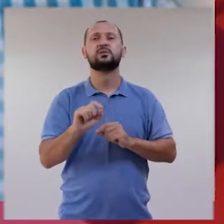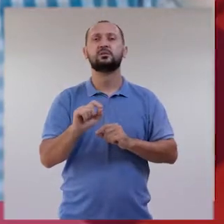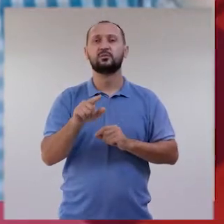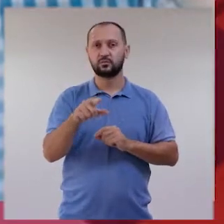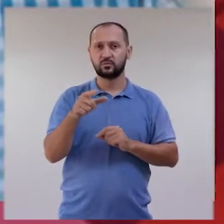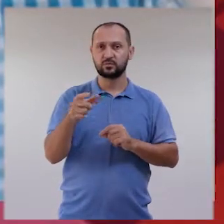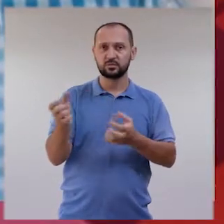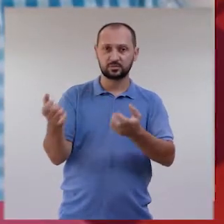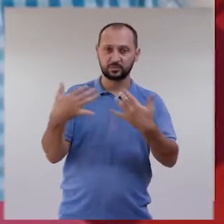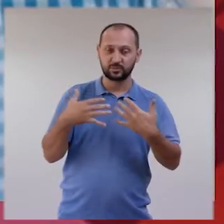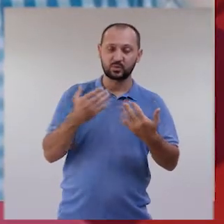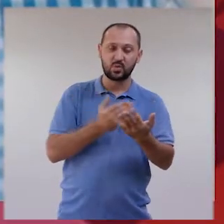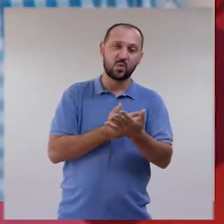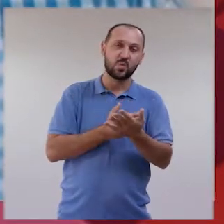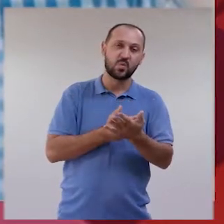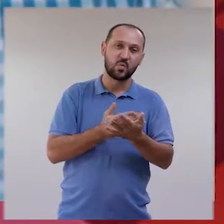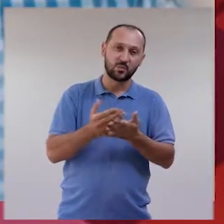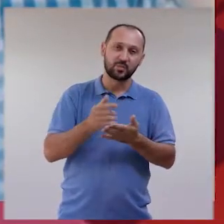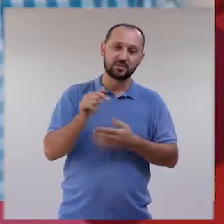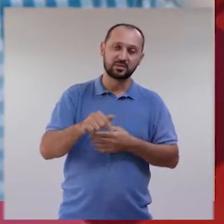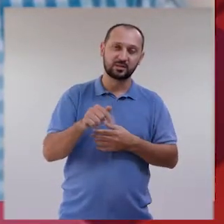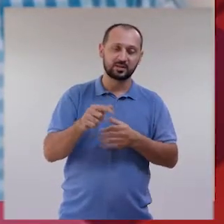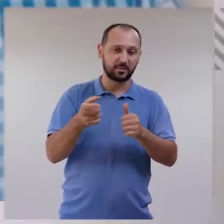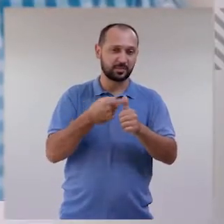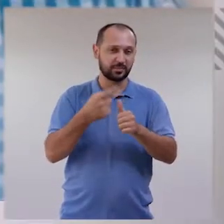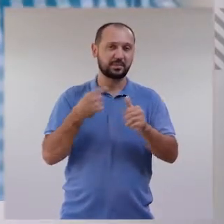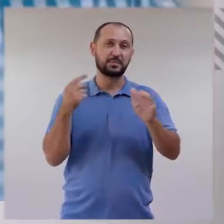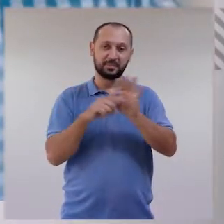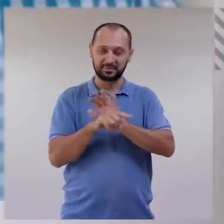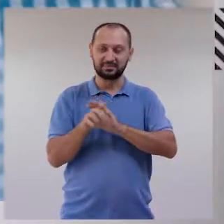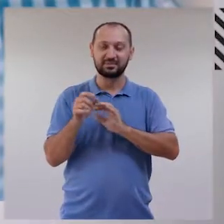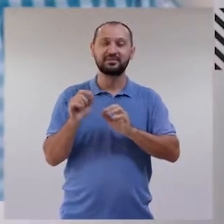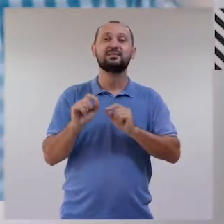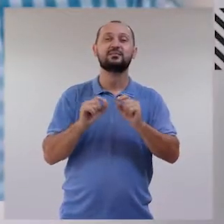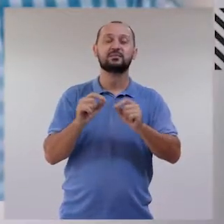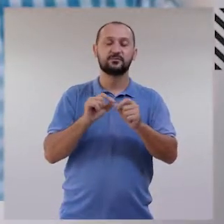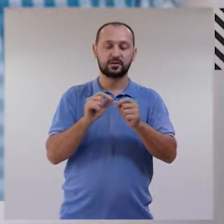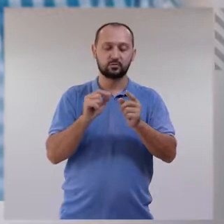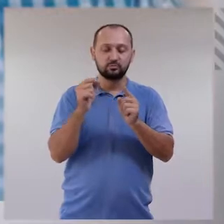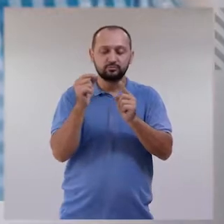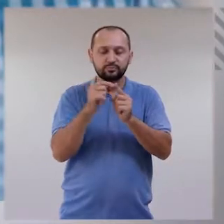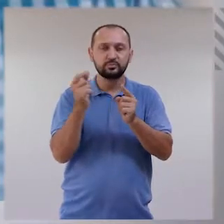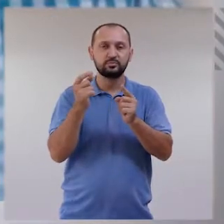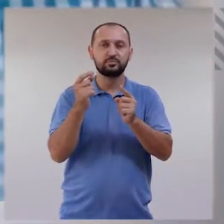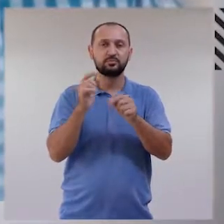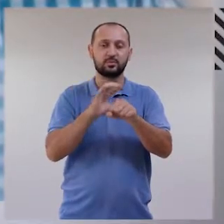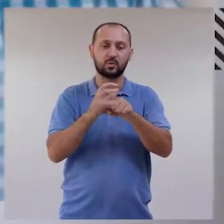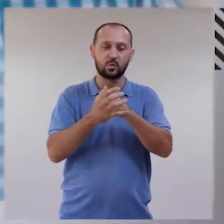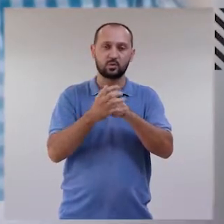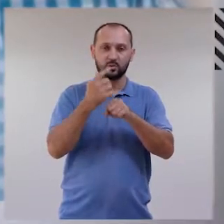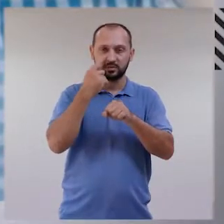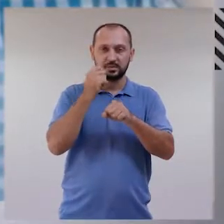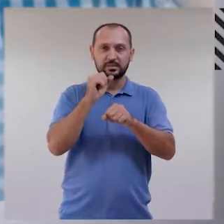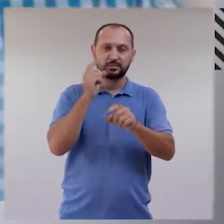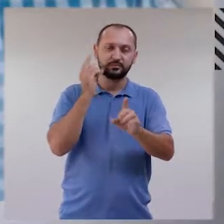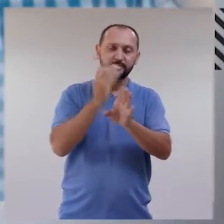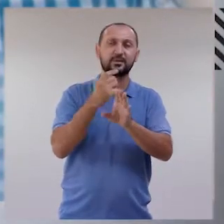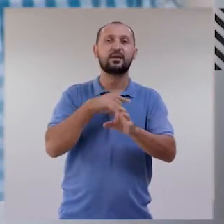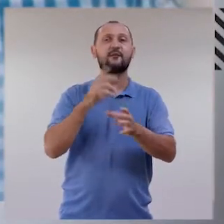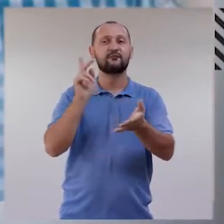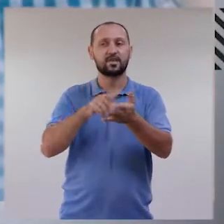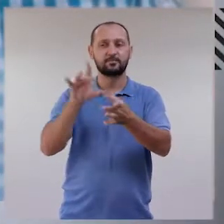pergunta, conforme você mesmo comentou no iniciozinho aqui na primeira pergunta, feito o teste, dando